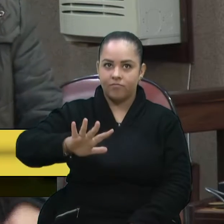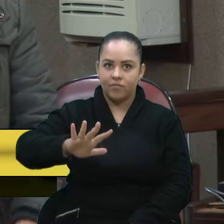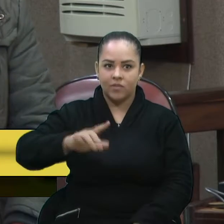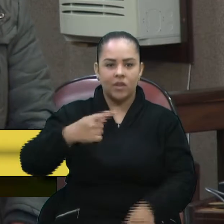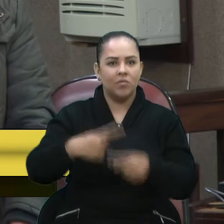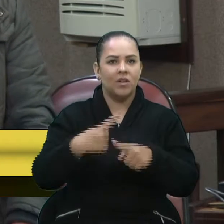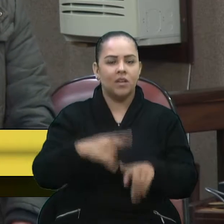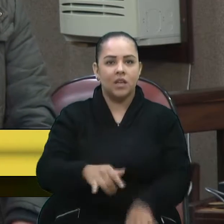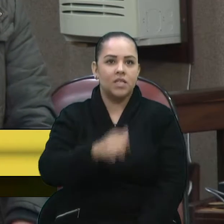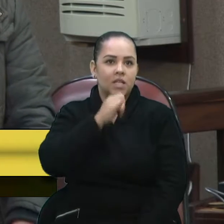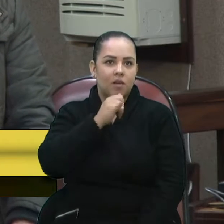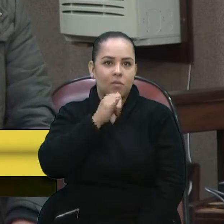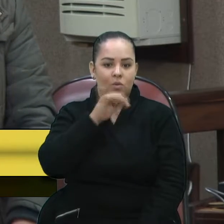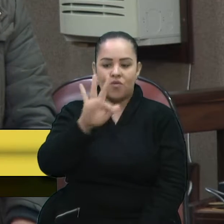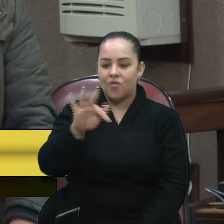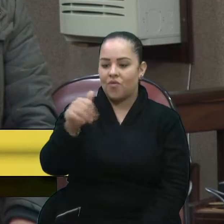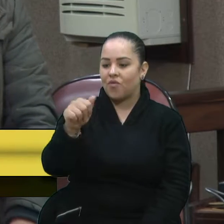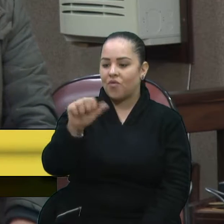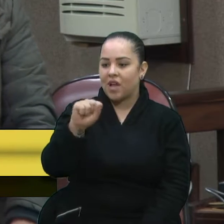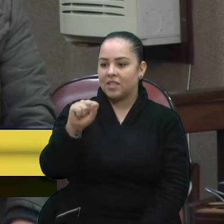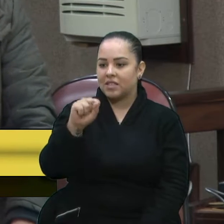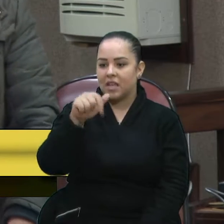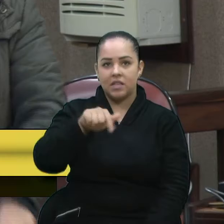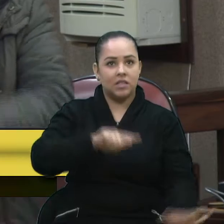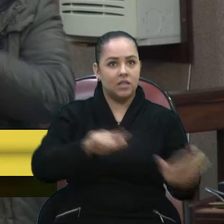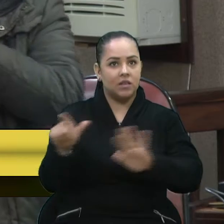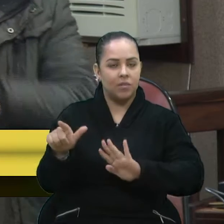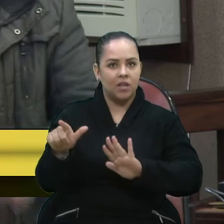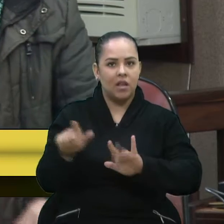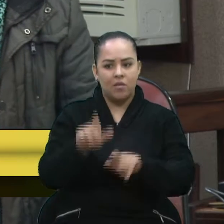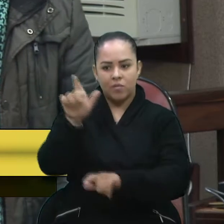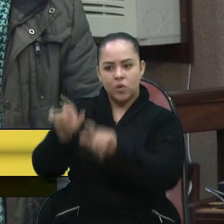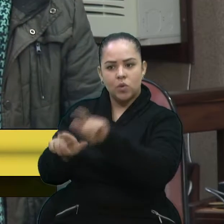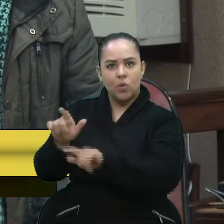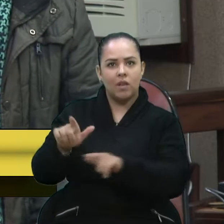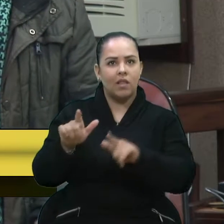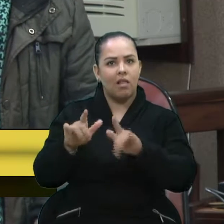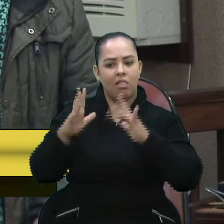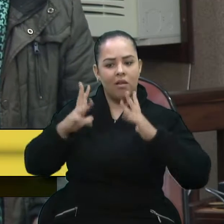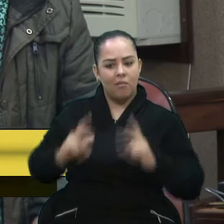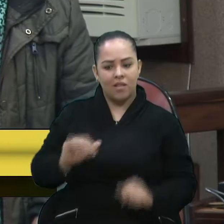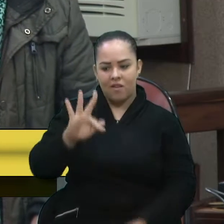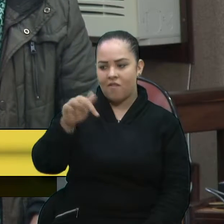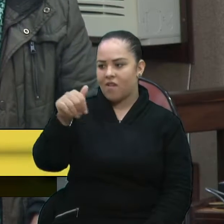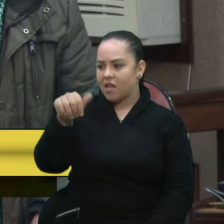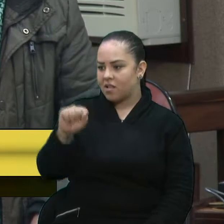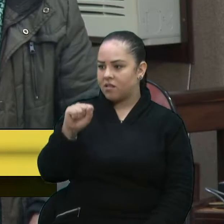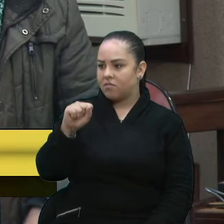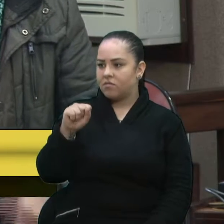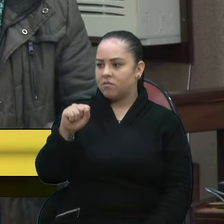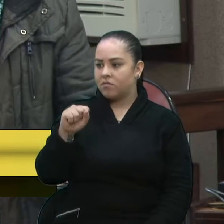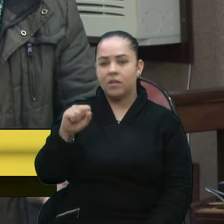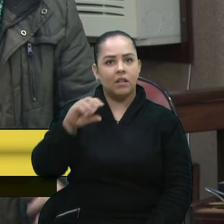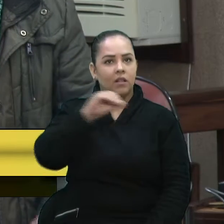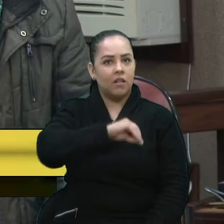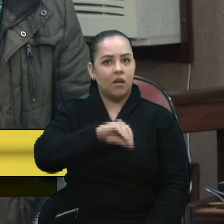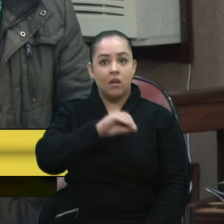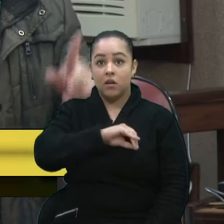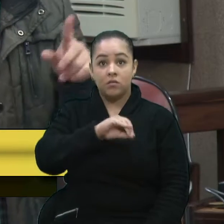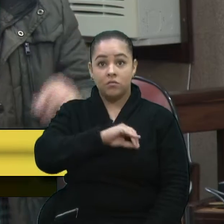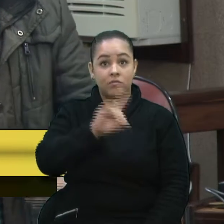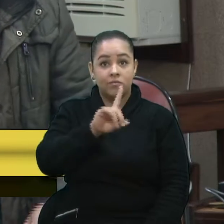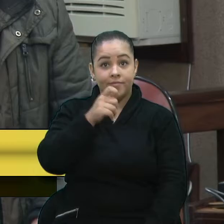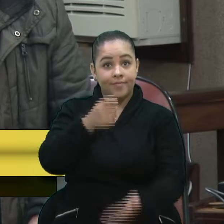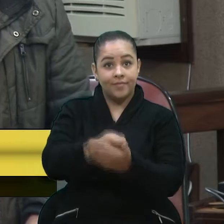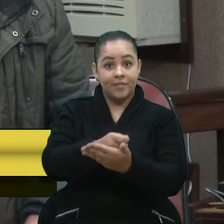exemplo da FAS essa semana. O pessoal da limpeza lá da FAS estava com o salário deles sem receber, já fazia